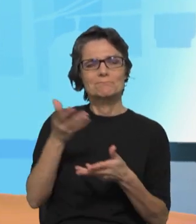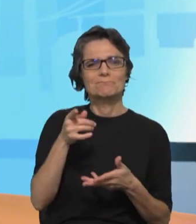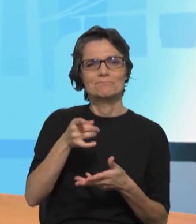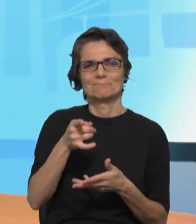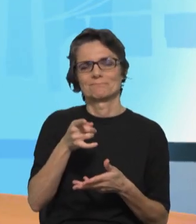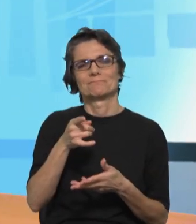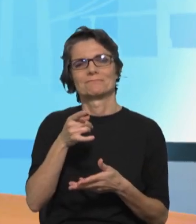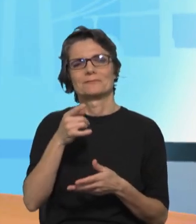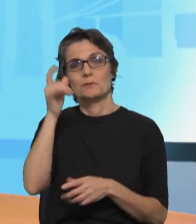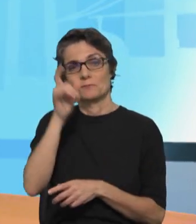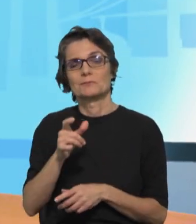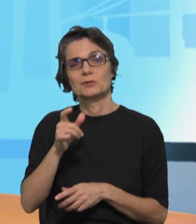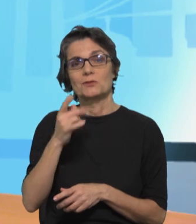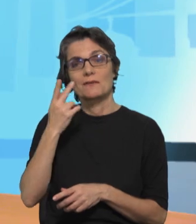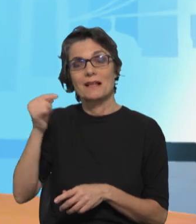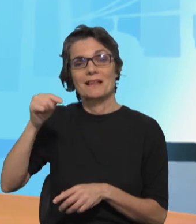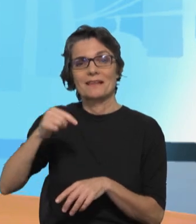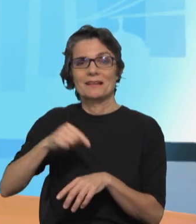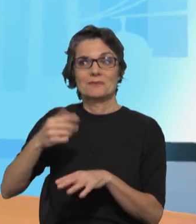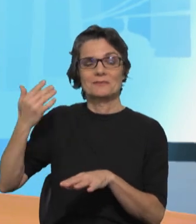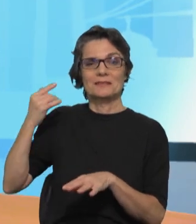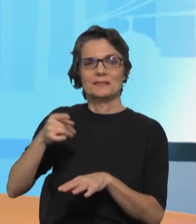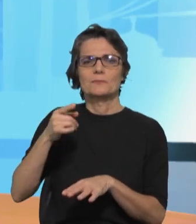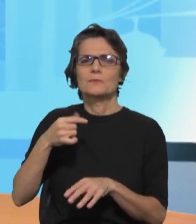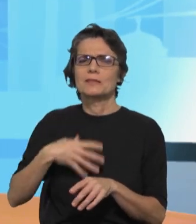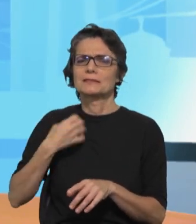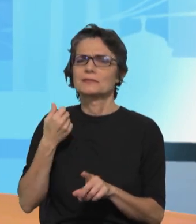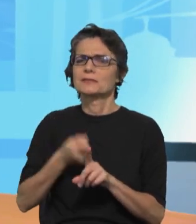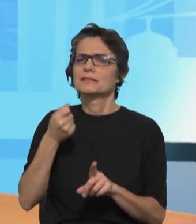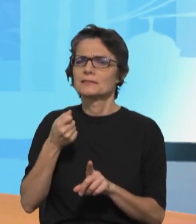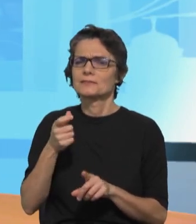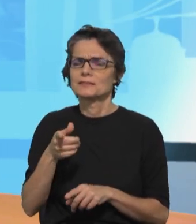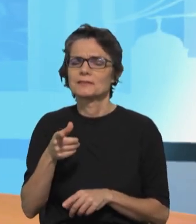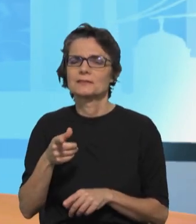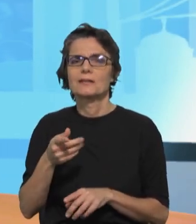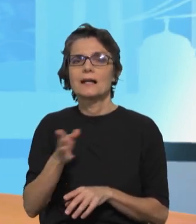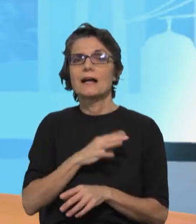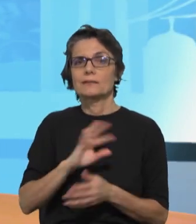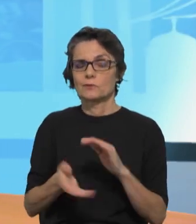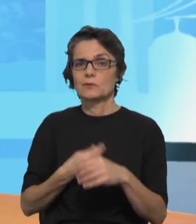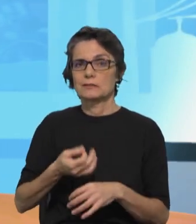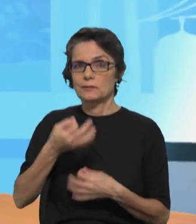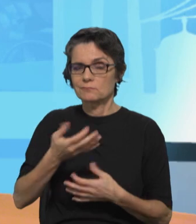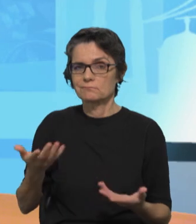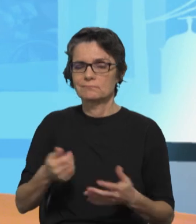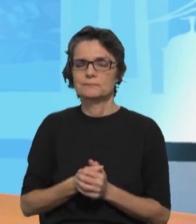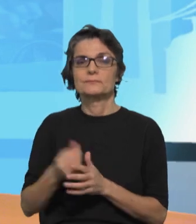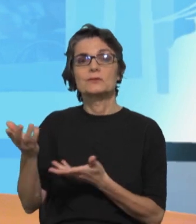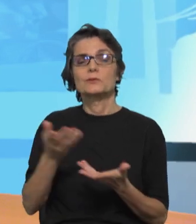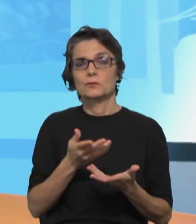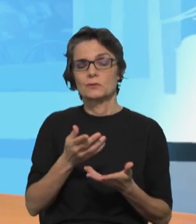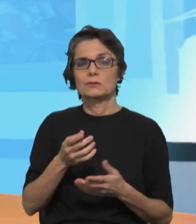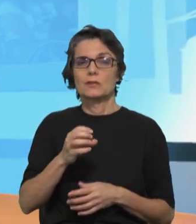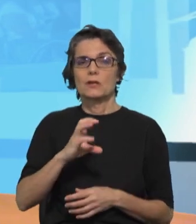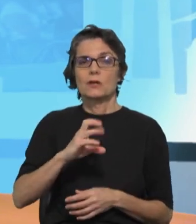padre e sentiu o desafio da renovação ainda antes da Revolução se concretizar. Está connosco o cônego António Janela, que